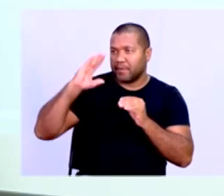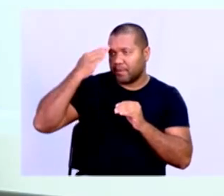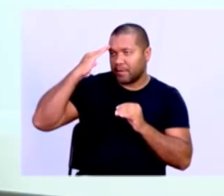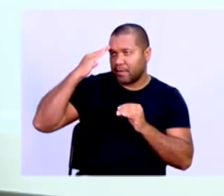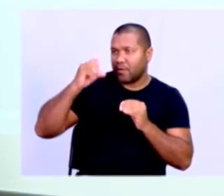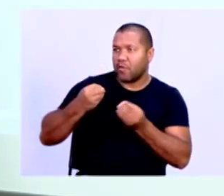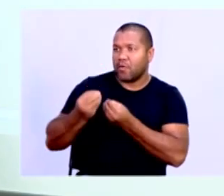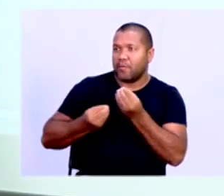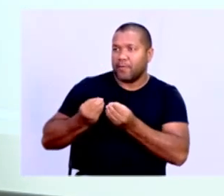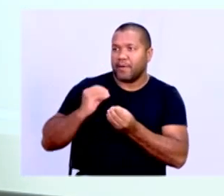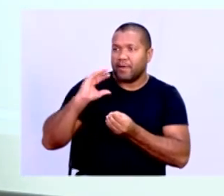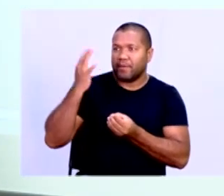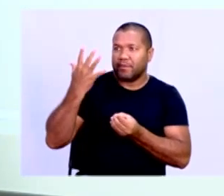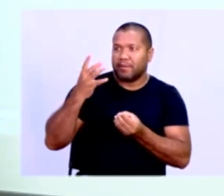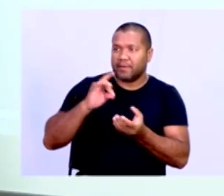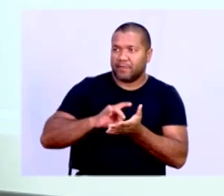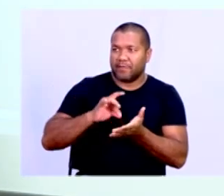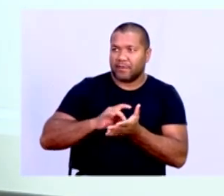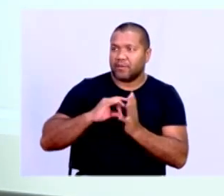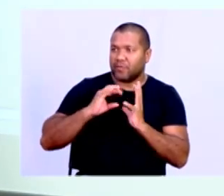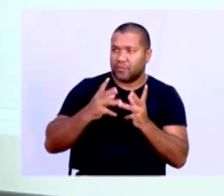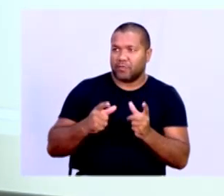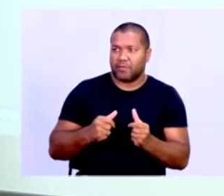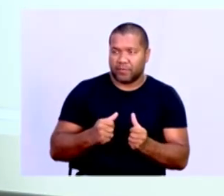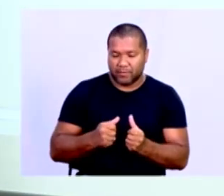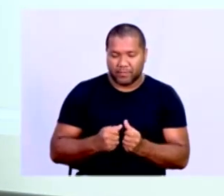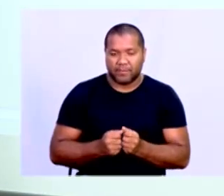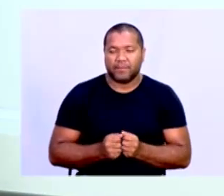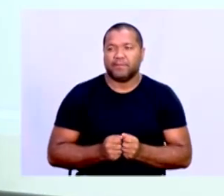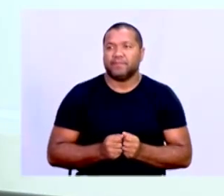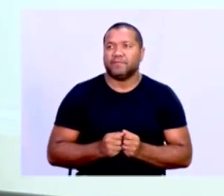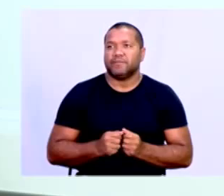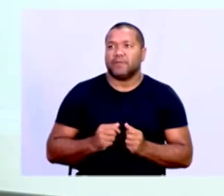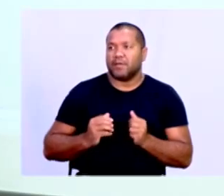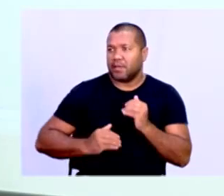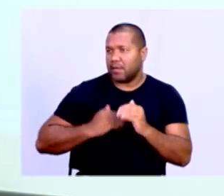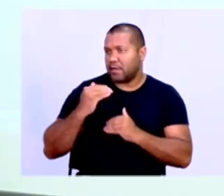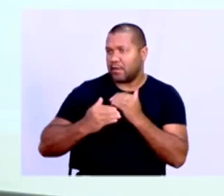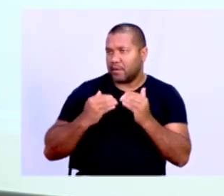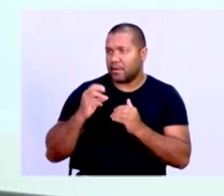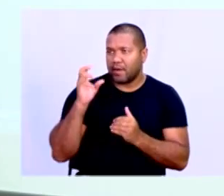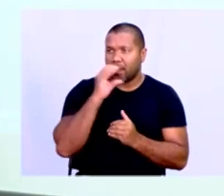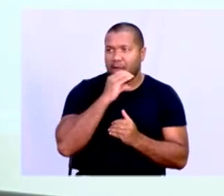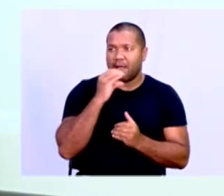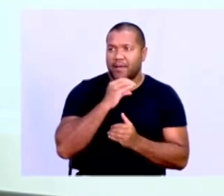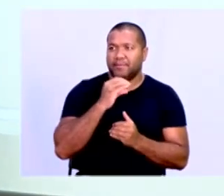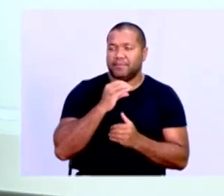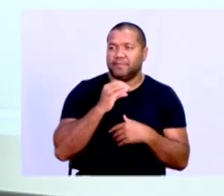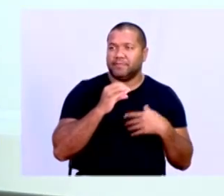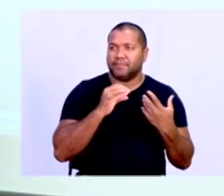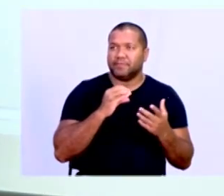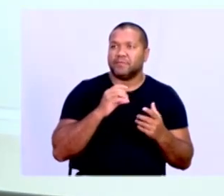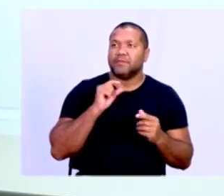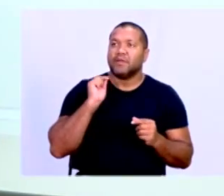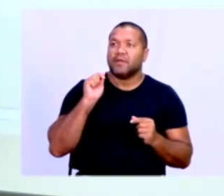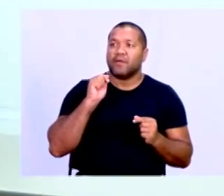como funciona realmente tudo isso, né? E o desenvolvimento ágil, que foi